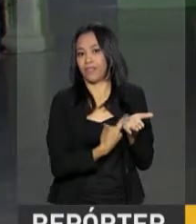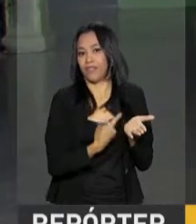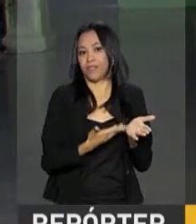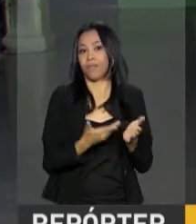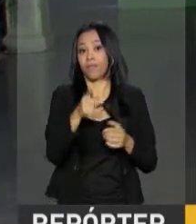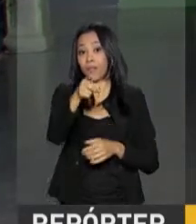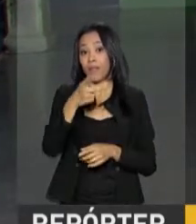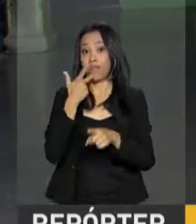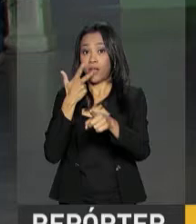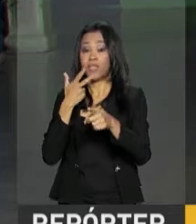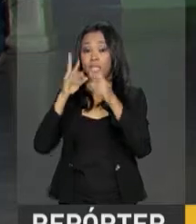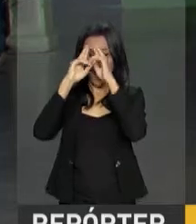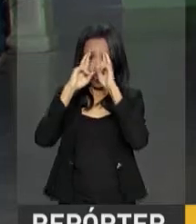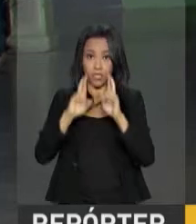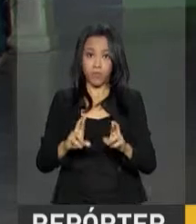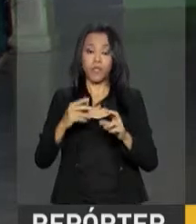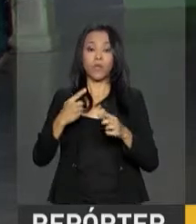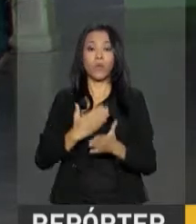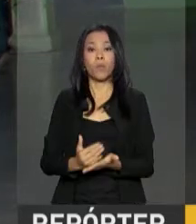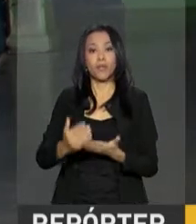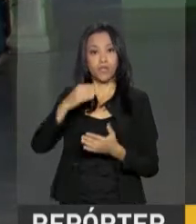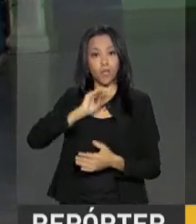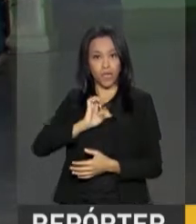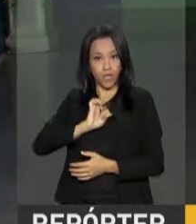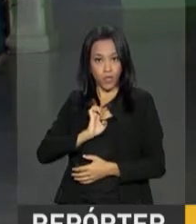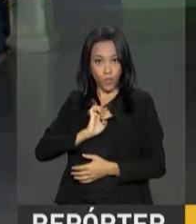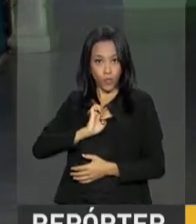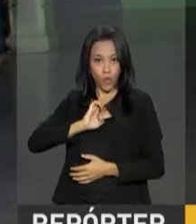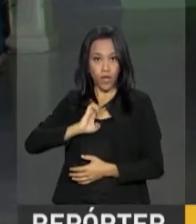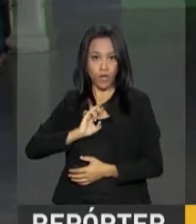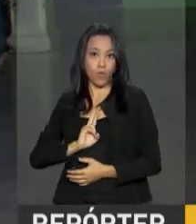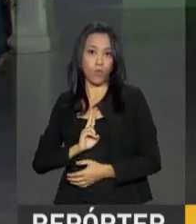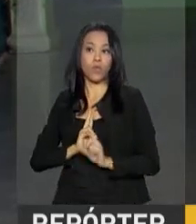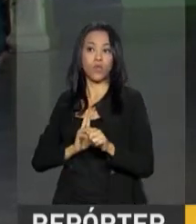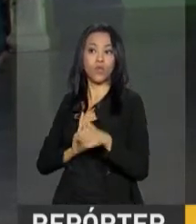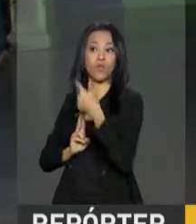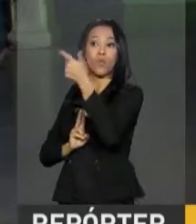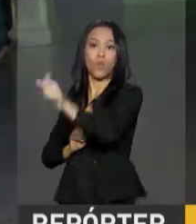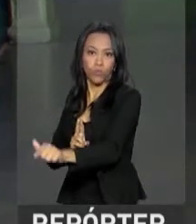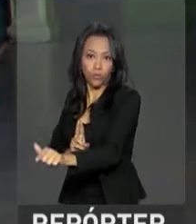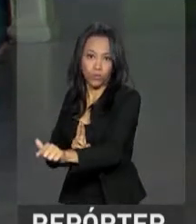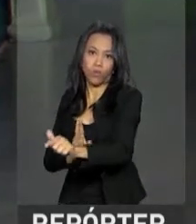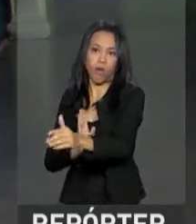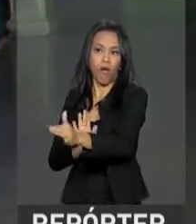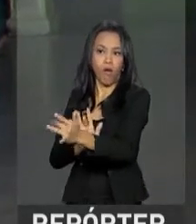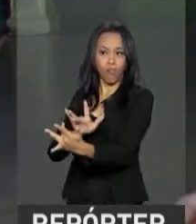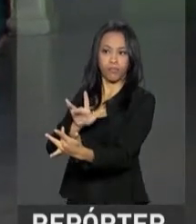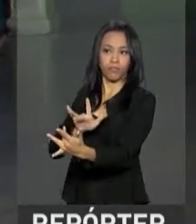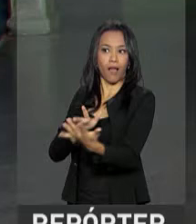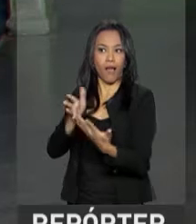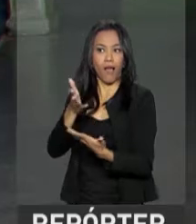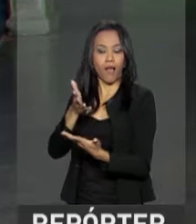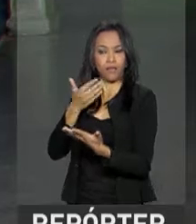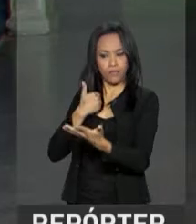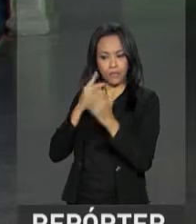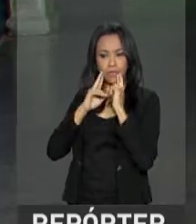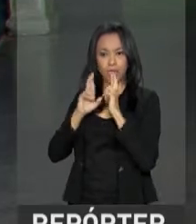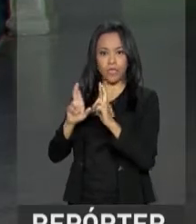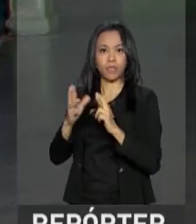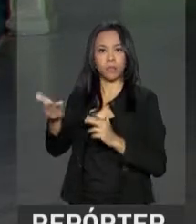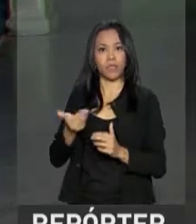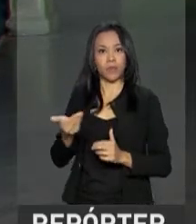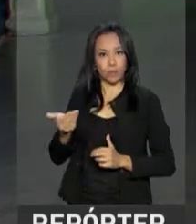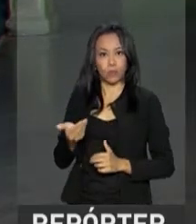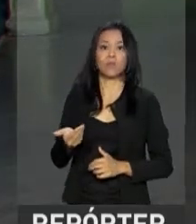trabalho do programa parte do eu com o outro e esse esse momento deles se encontrarem eles entendem que o respeito